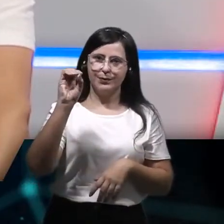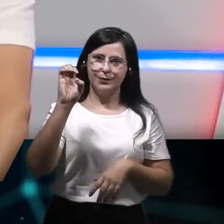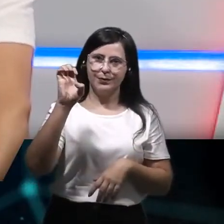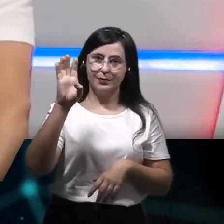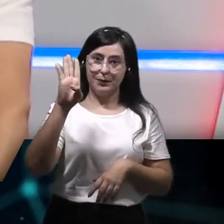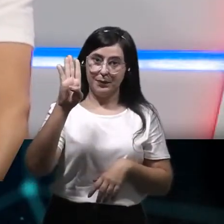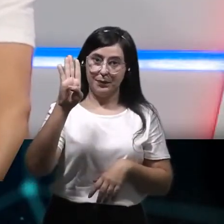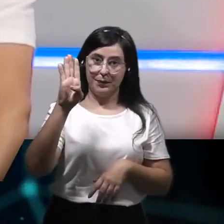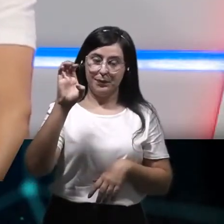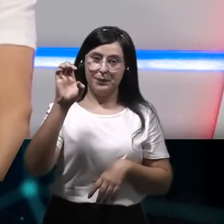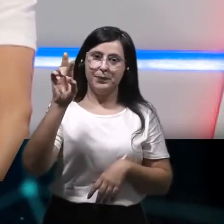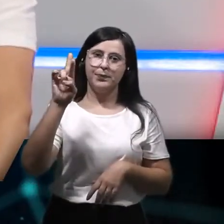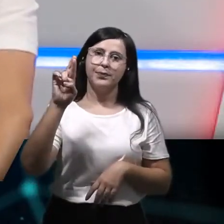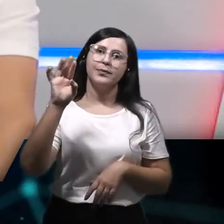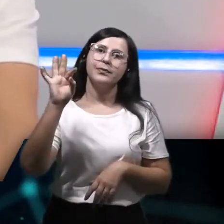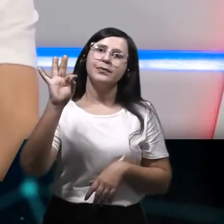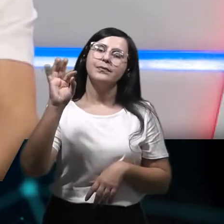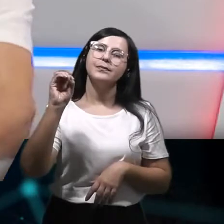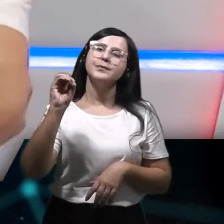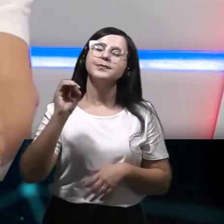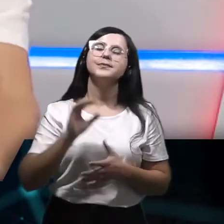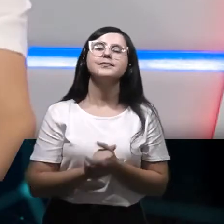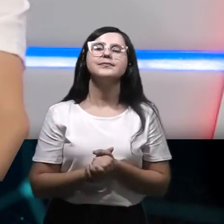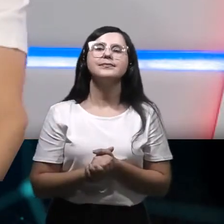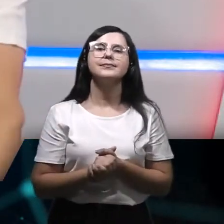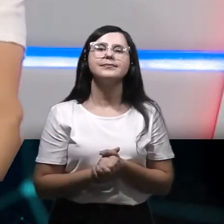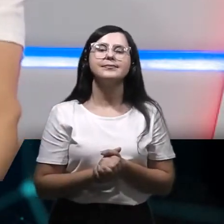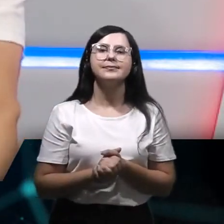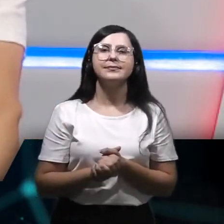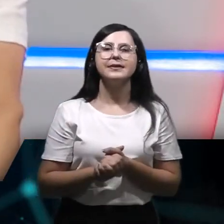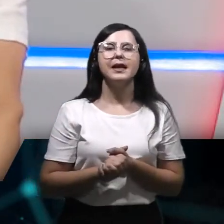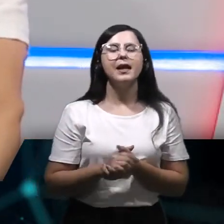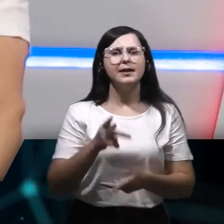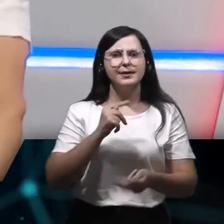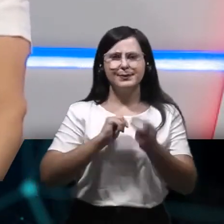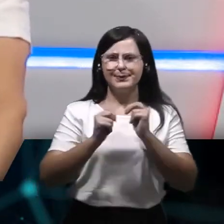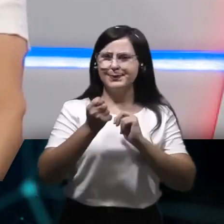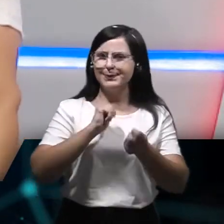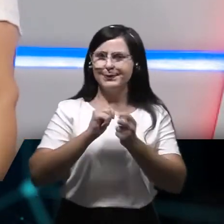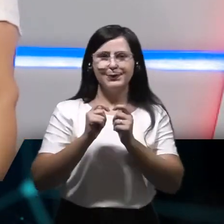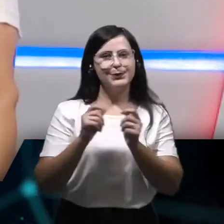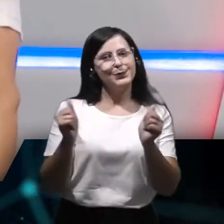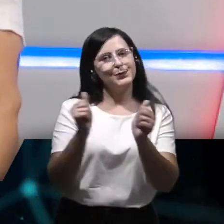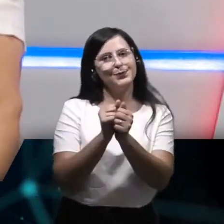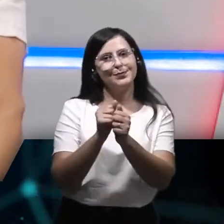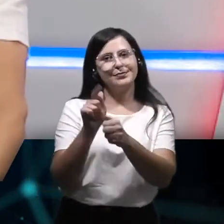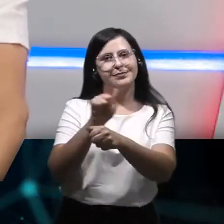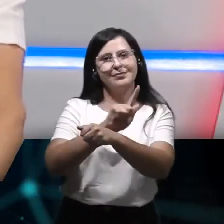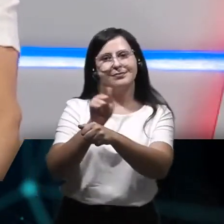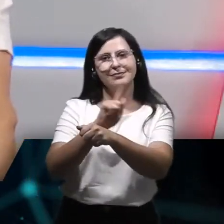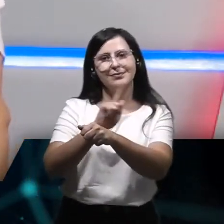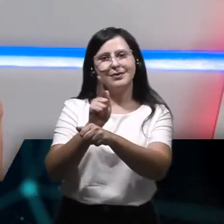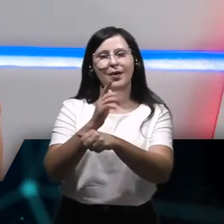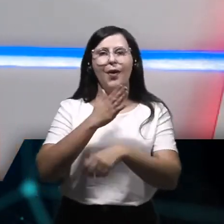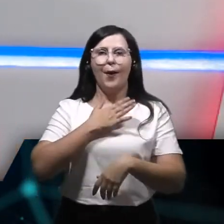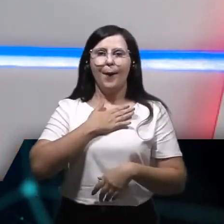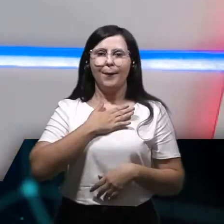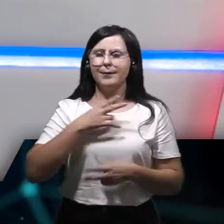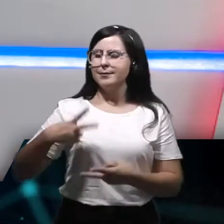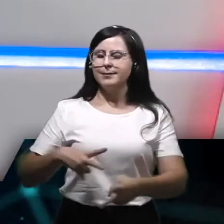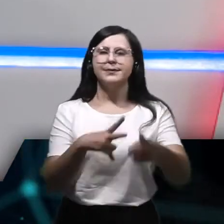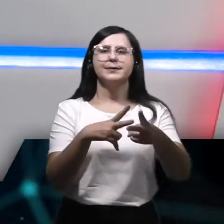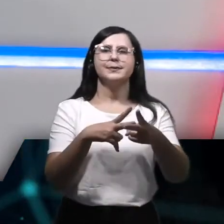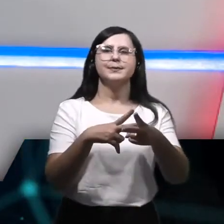administração ela faz parte, vai fazer parte, evidentemente, diretamente da gestão. E a minha proposta é a que eu sempre tive,